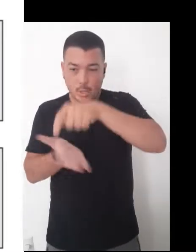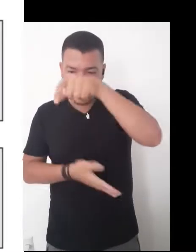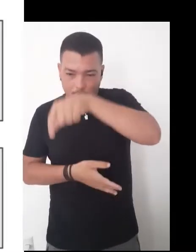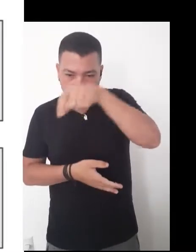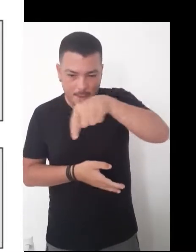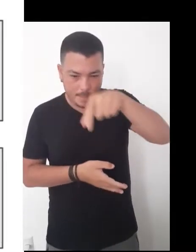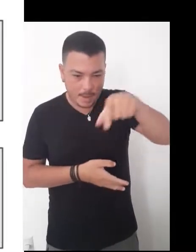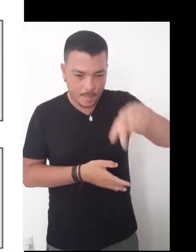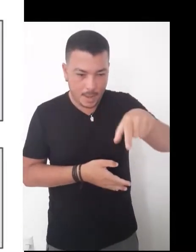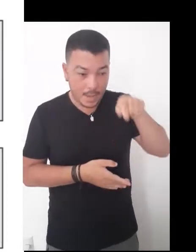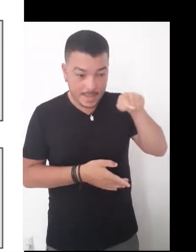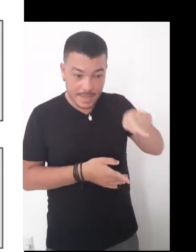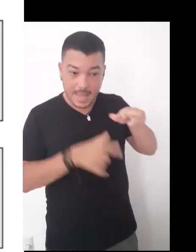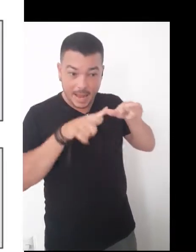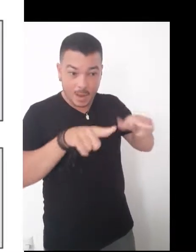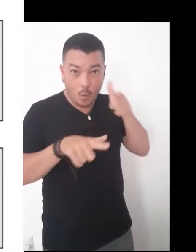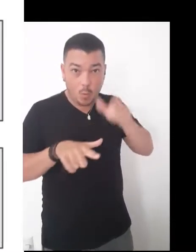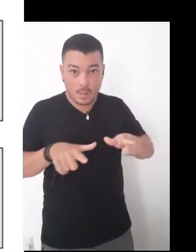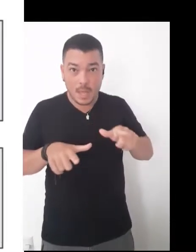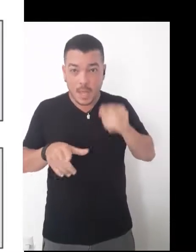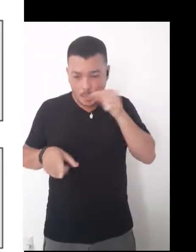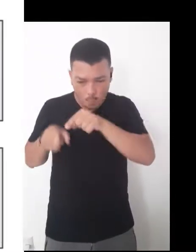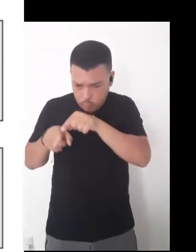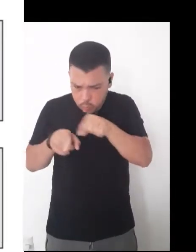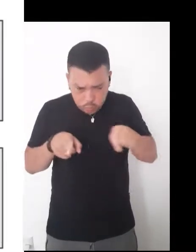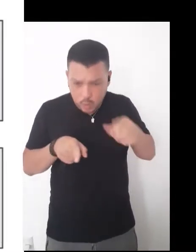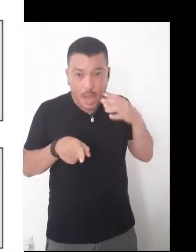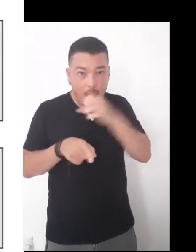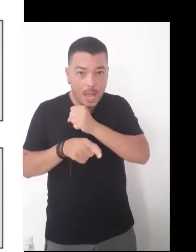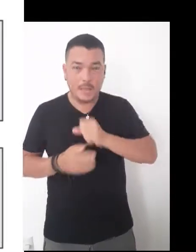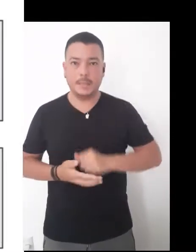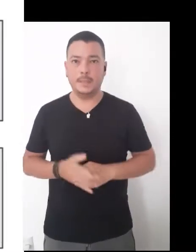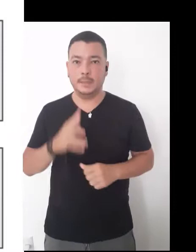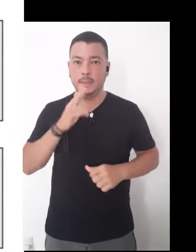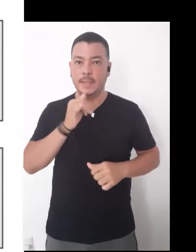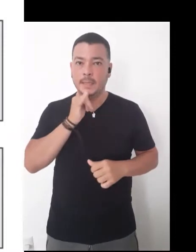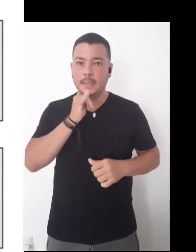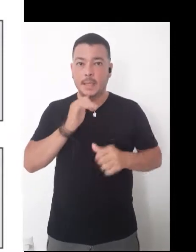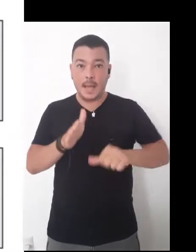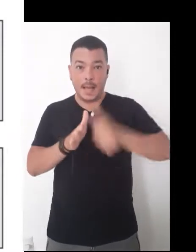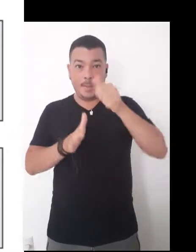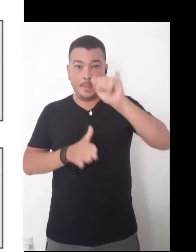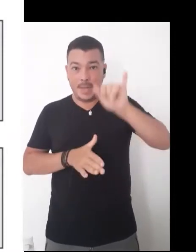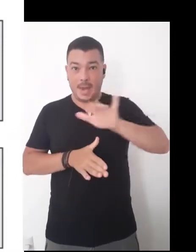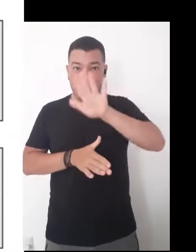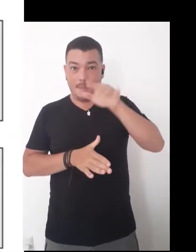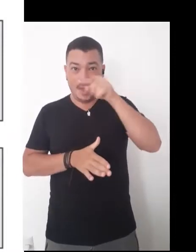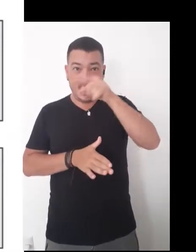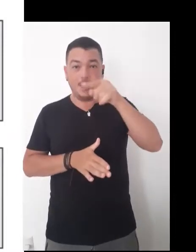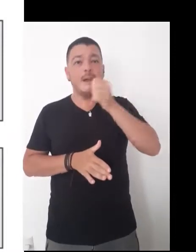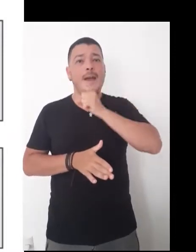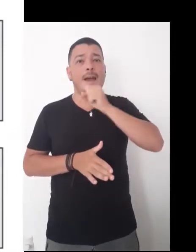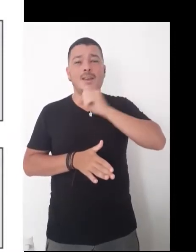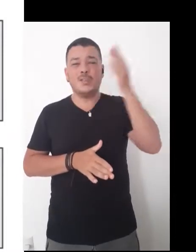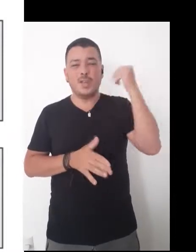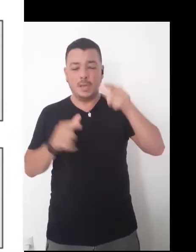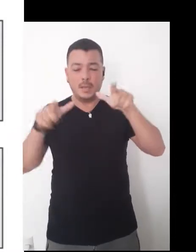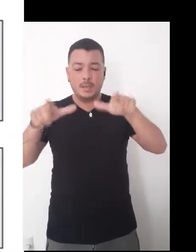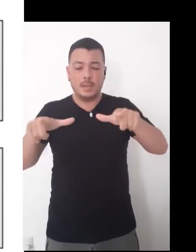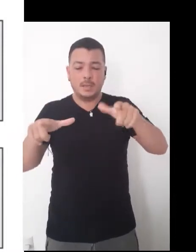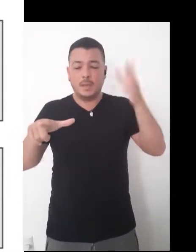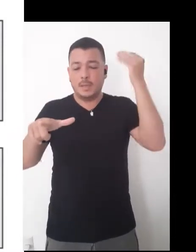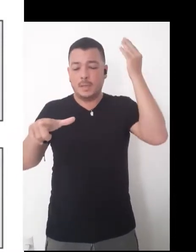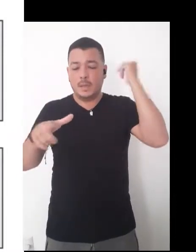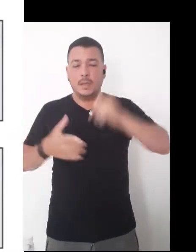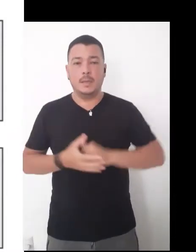figurinha aqui. Essa primeira figura, eu tenho uma placa-mãe mais antiga que só tem um canal, Single Channel. O que significa isso?